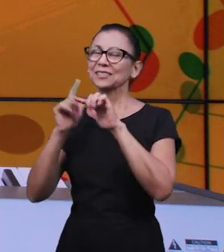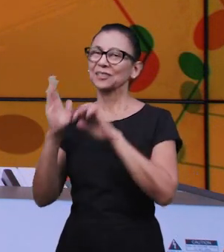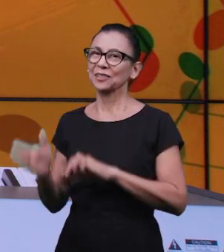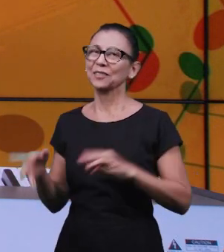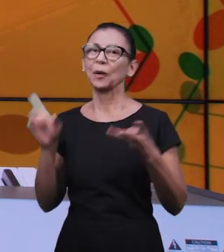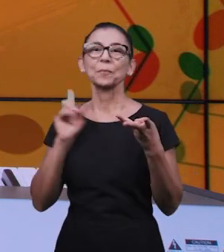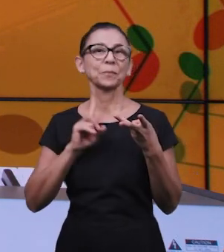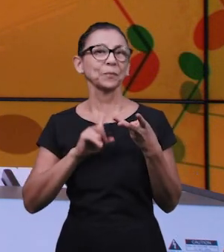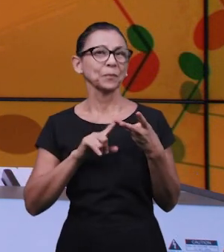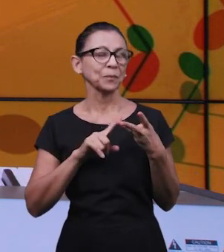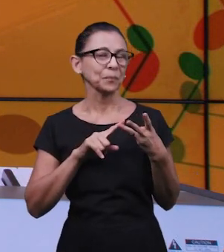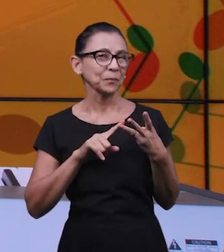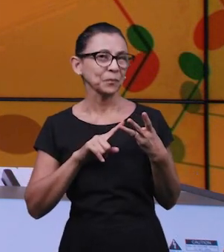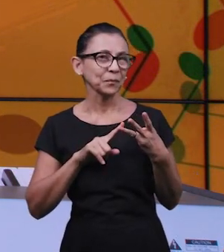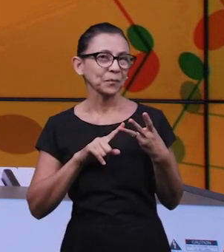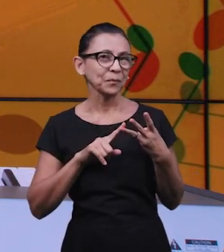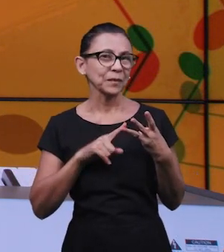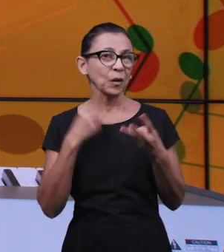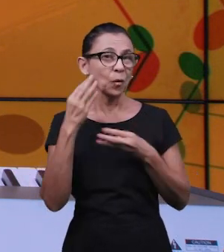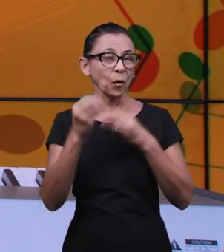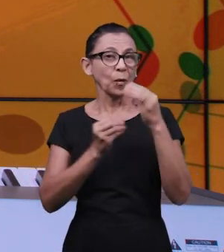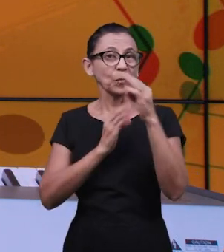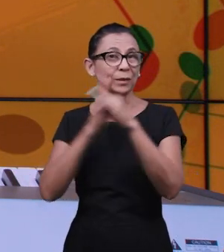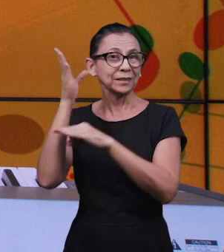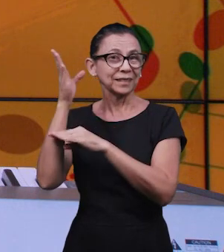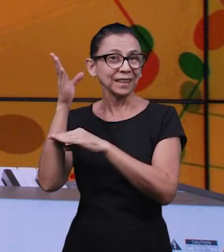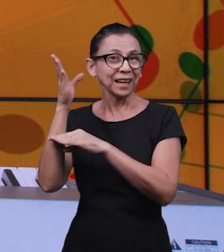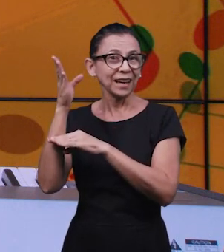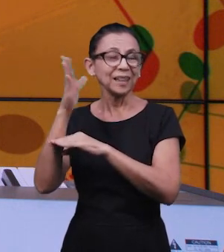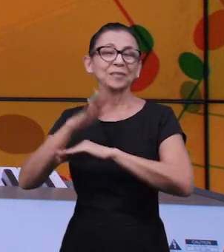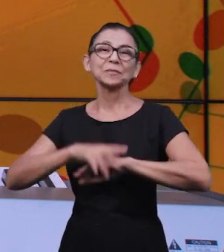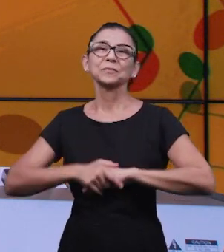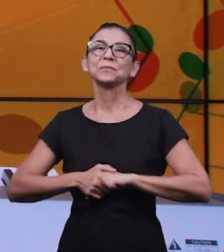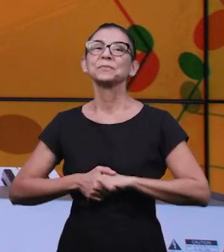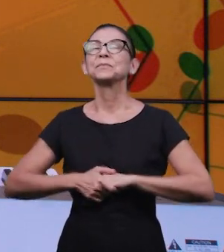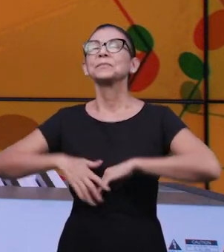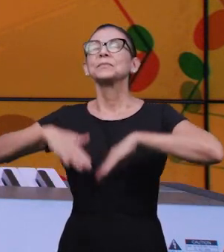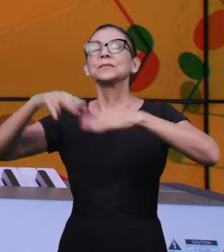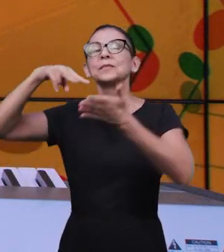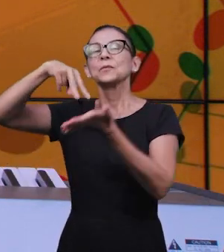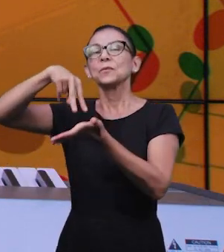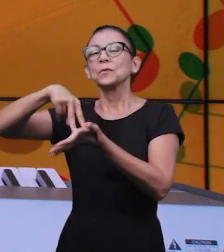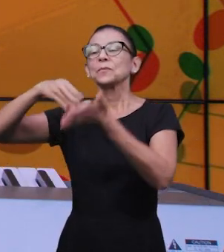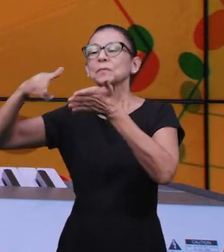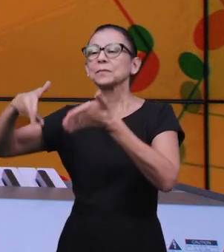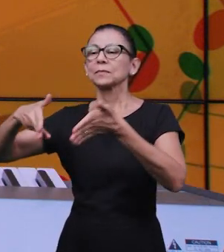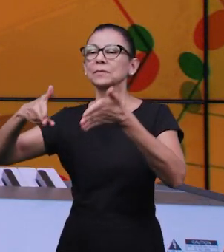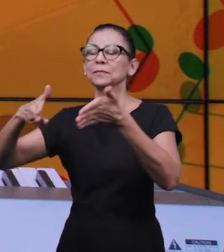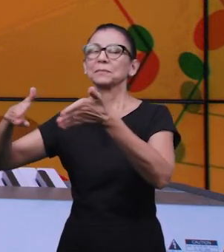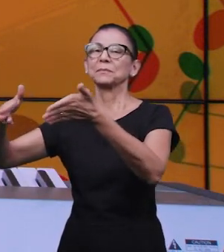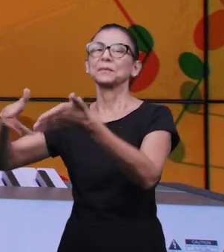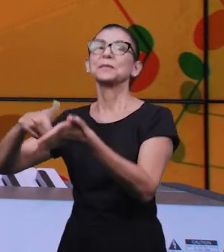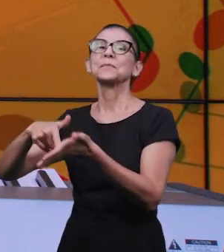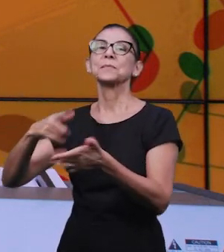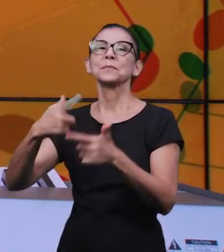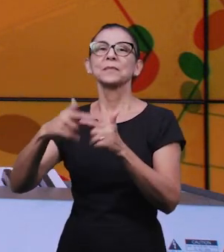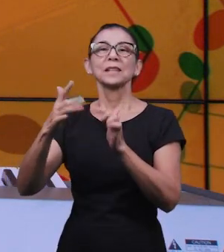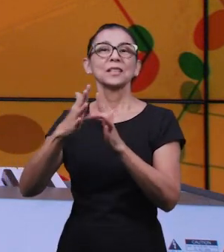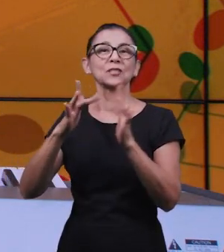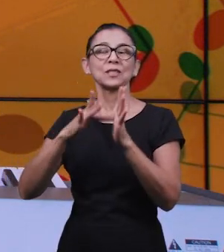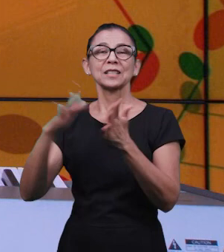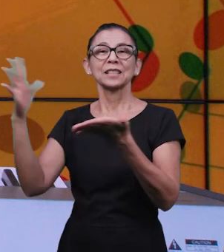as respostas para este convite. Quem te convida é o Senhor Jesus. A festa é